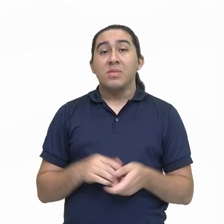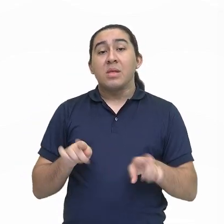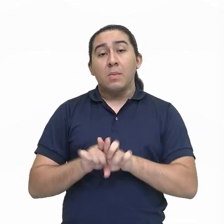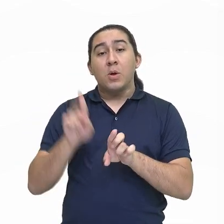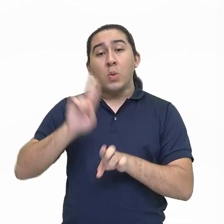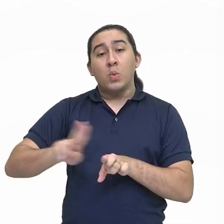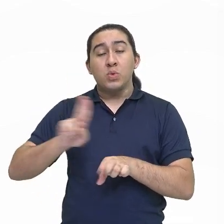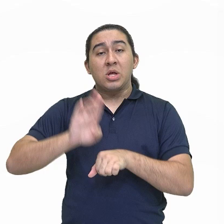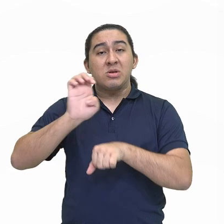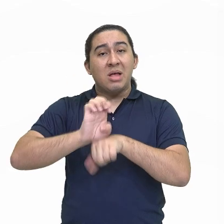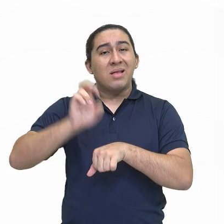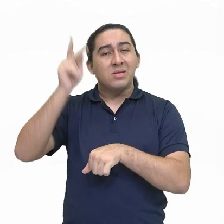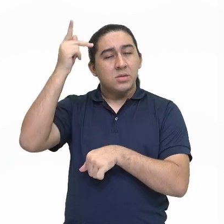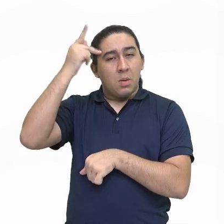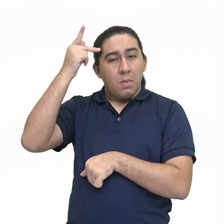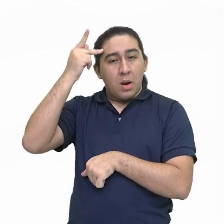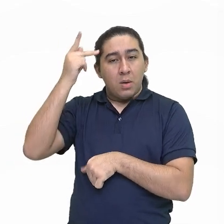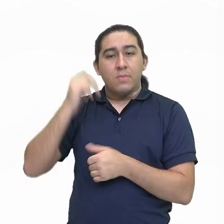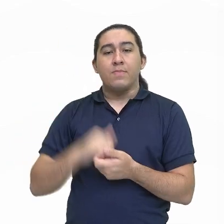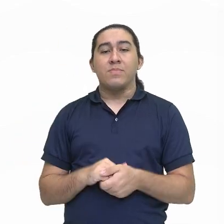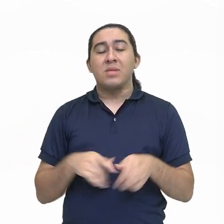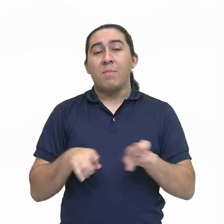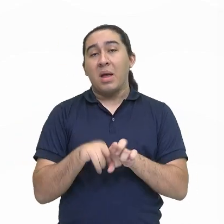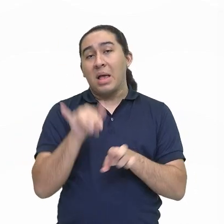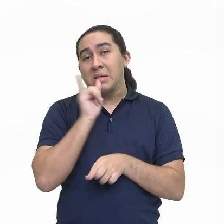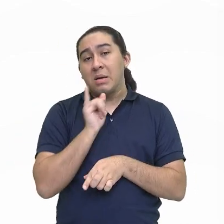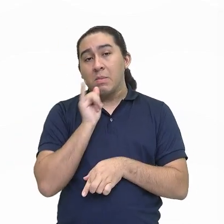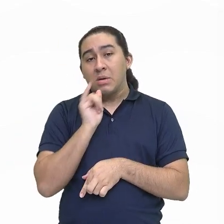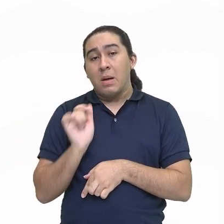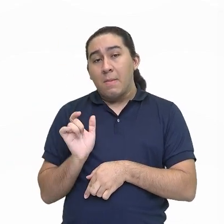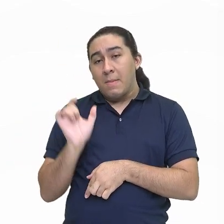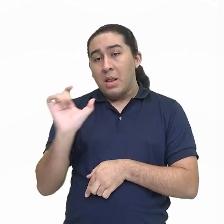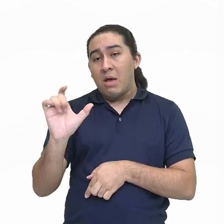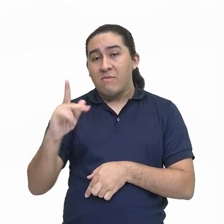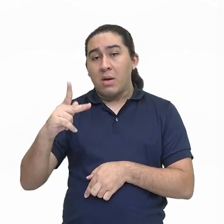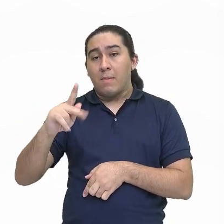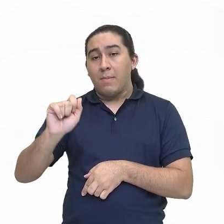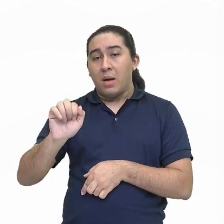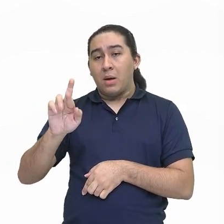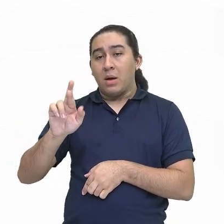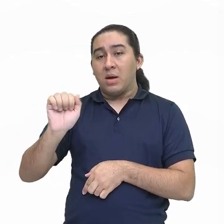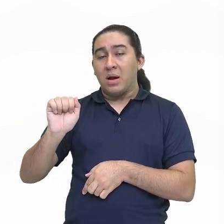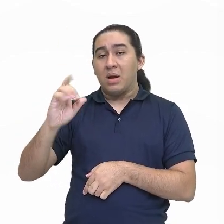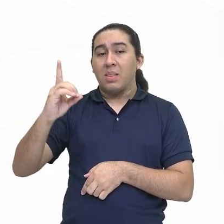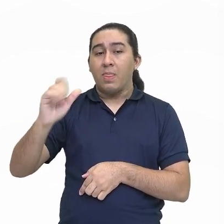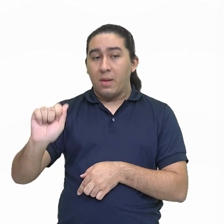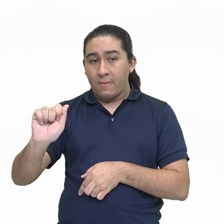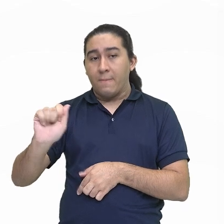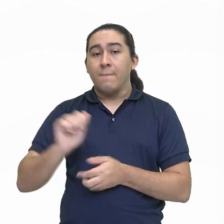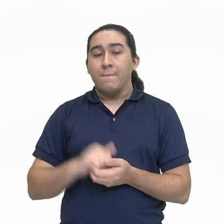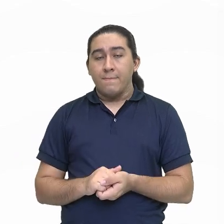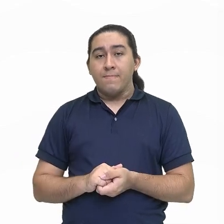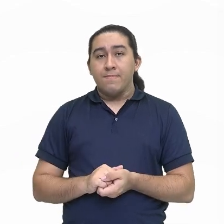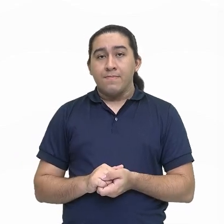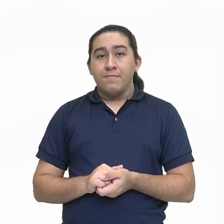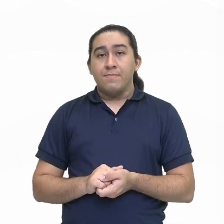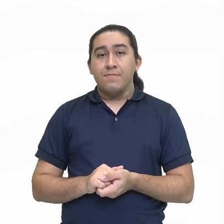Paulo, parada, olha, aquela parada ali eu vou resolver, que está